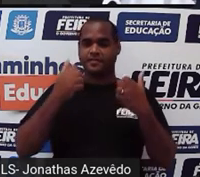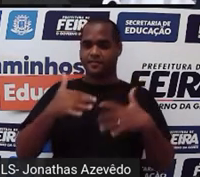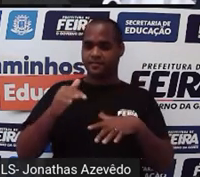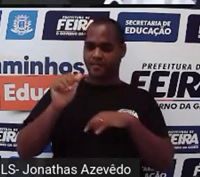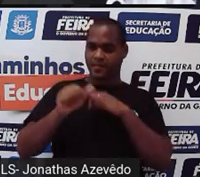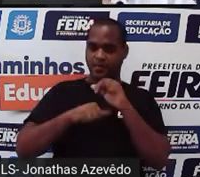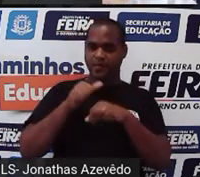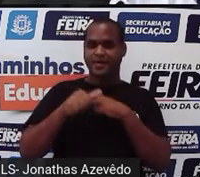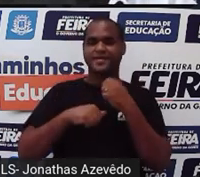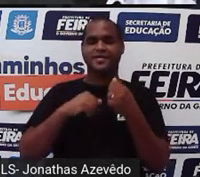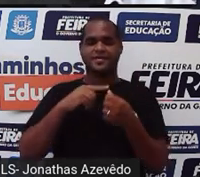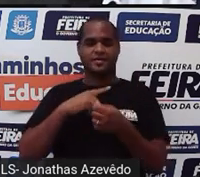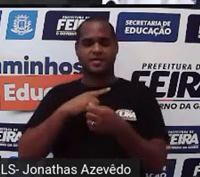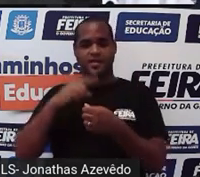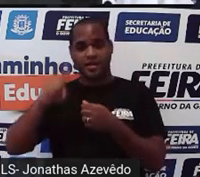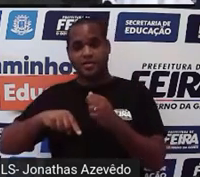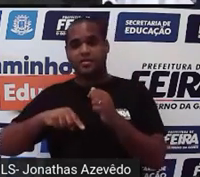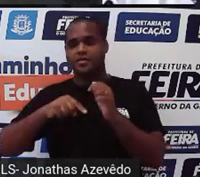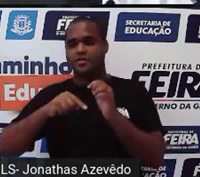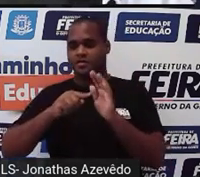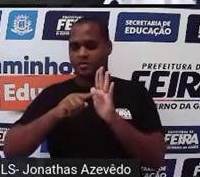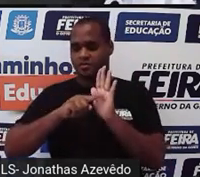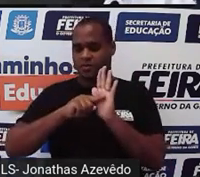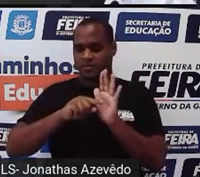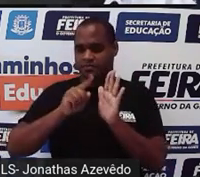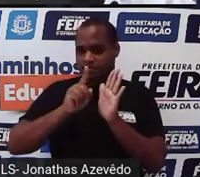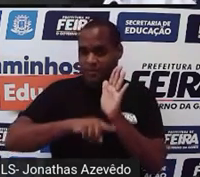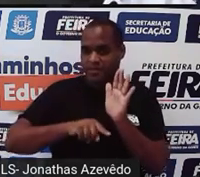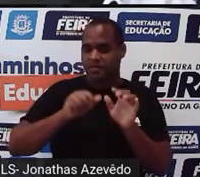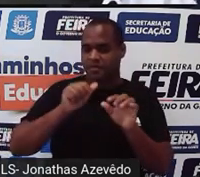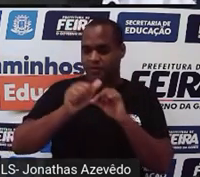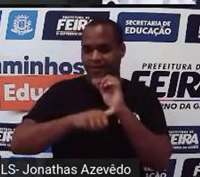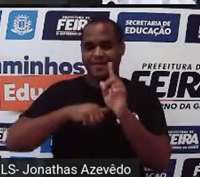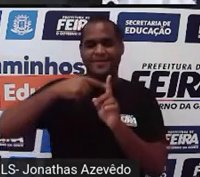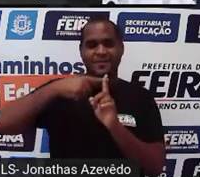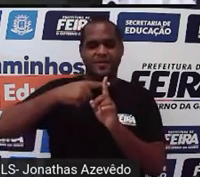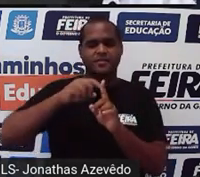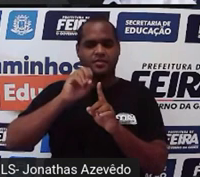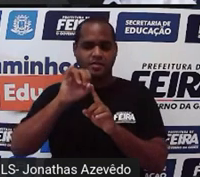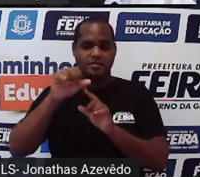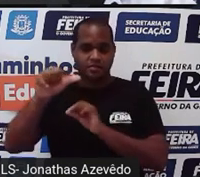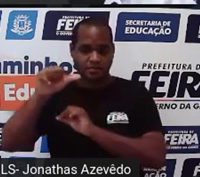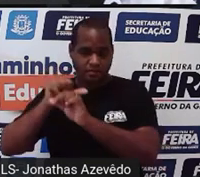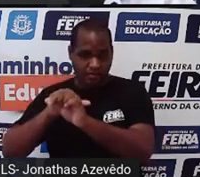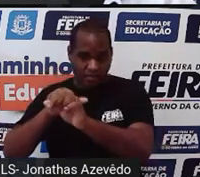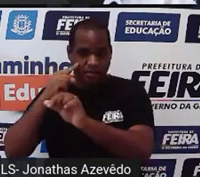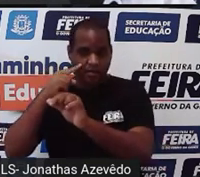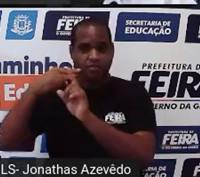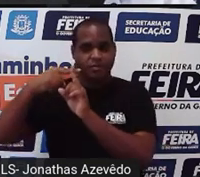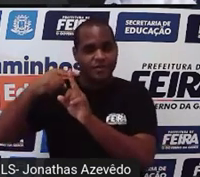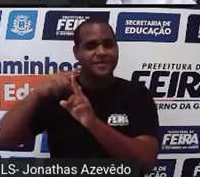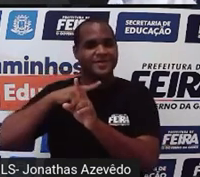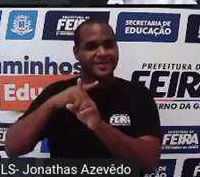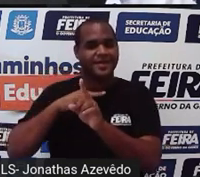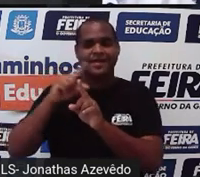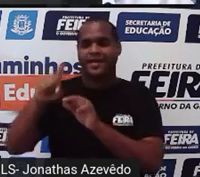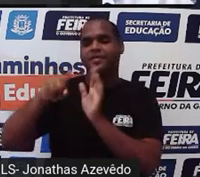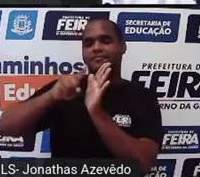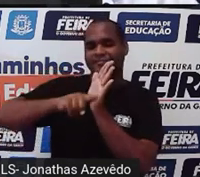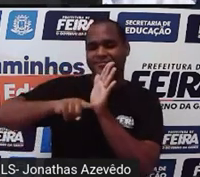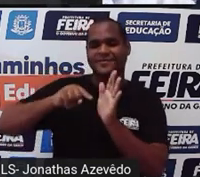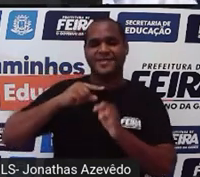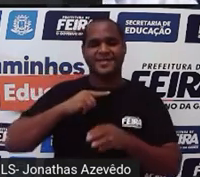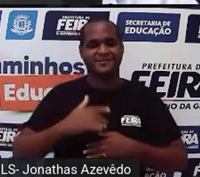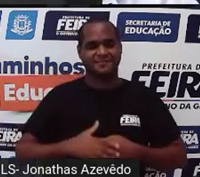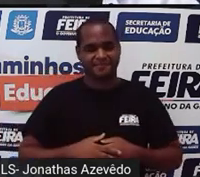mudando o sinal de tudo o que era negativo fica positivo se né caso que tá do outro lado fosse positivo iria ficar